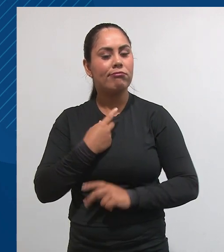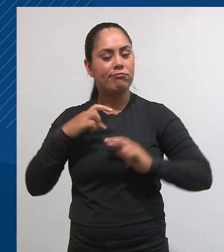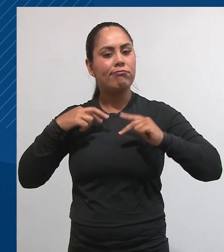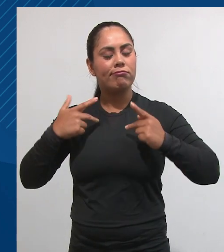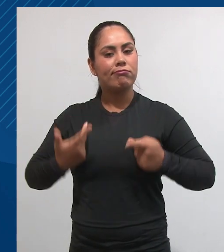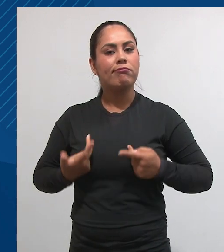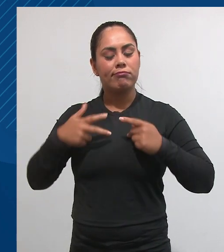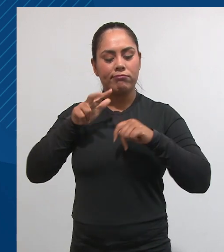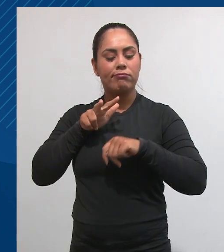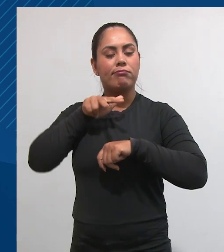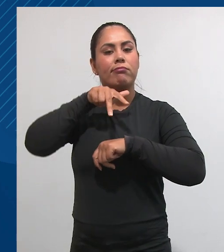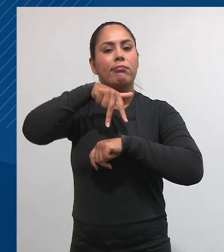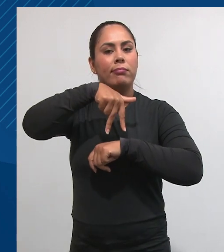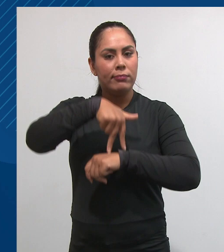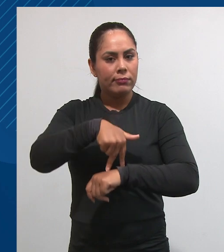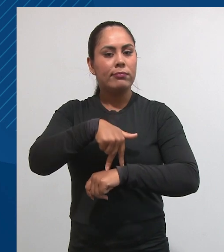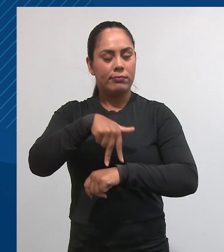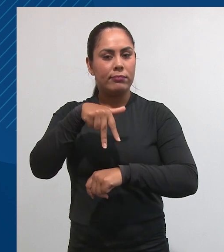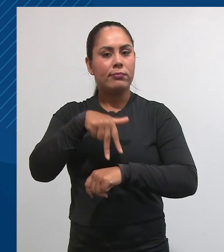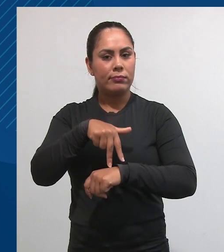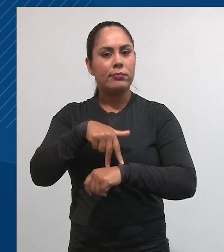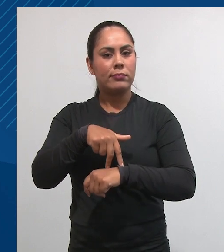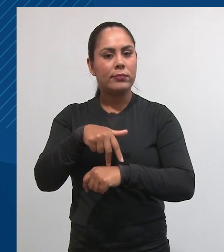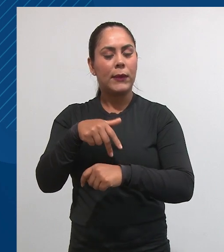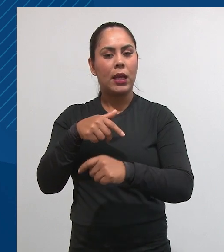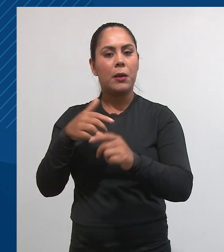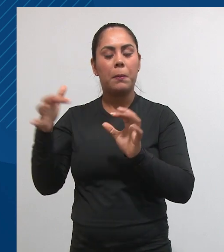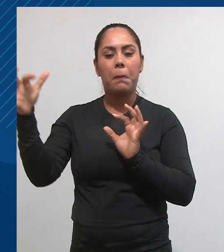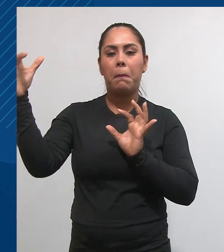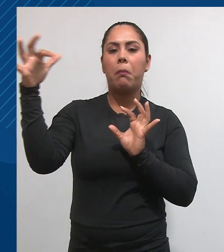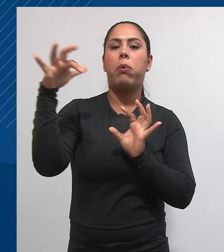aquilo que recebemos